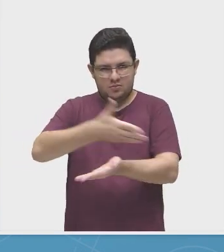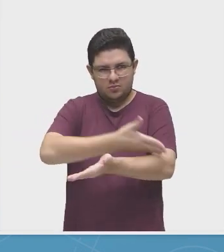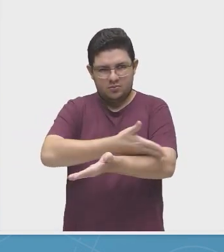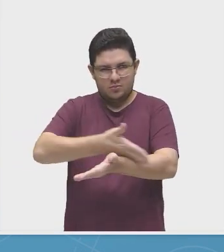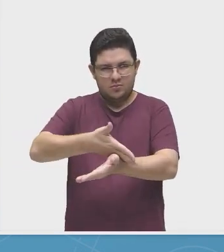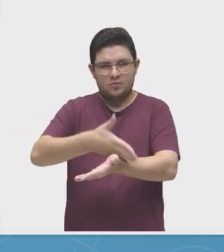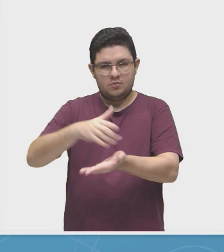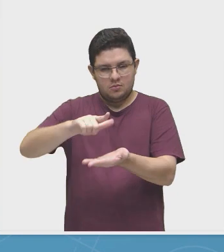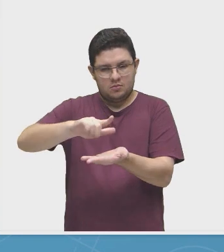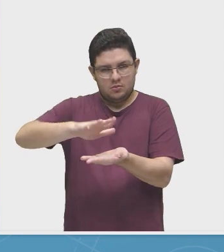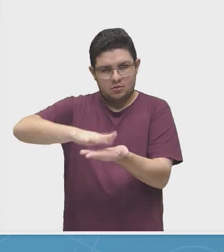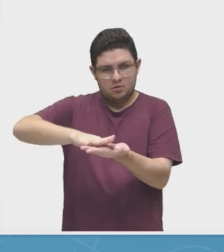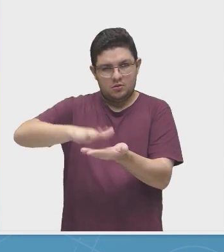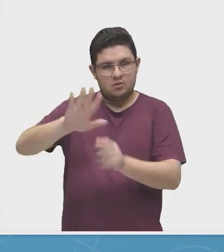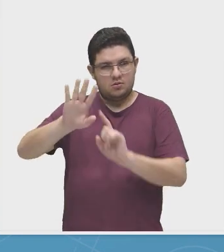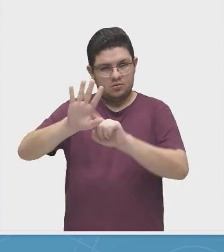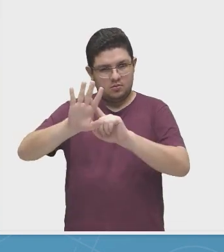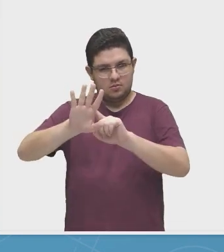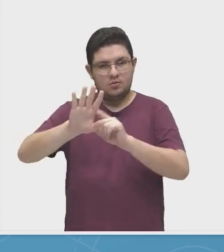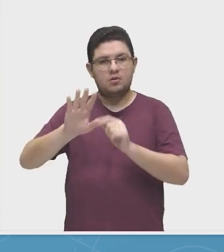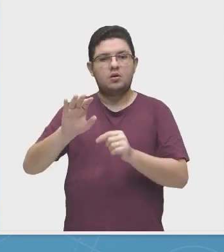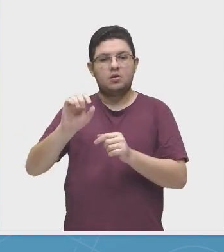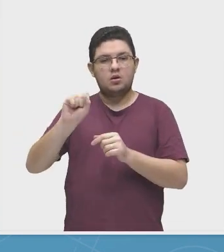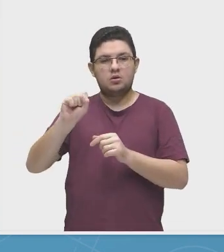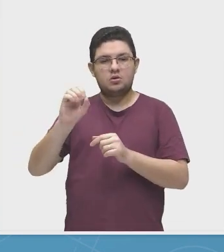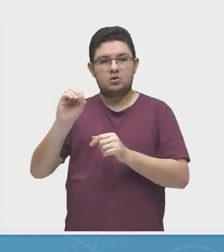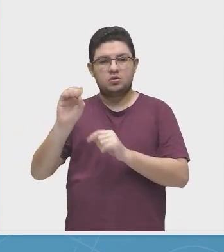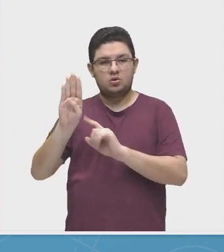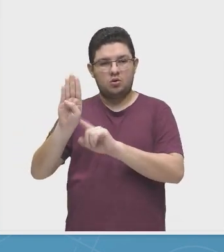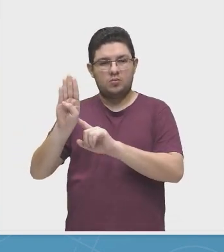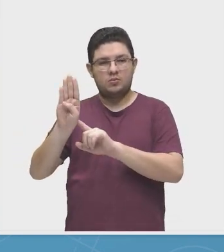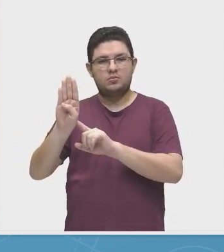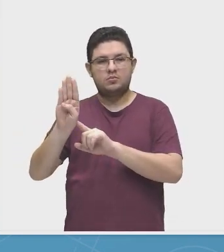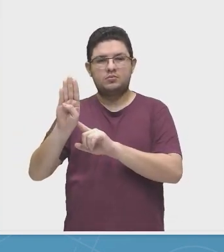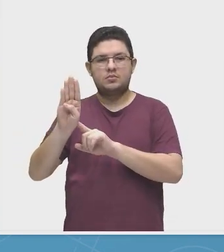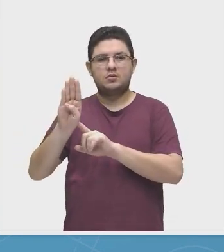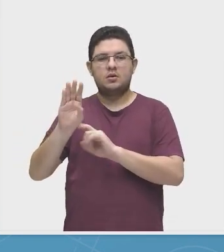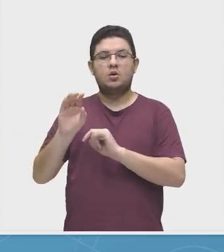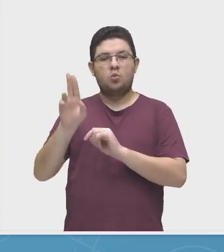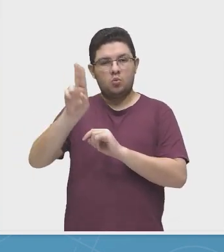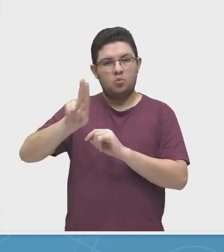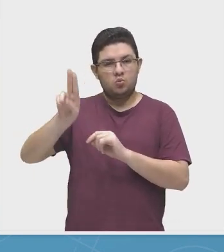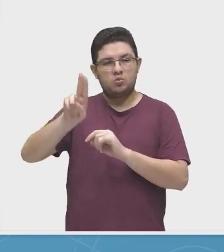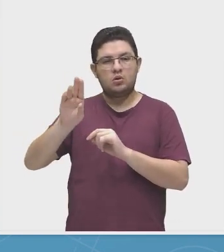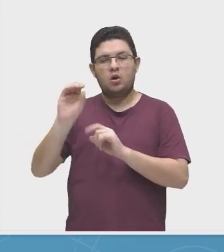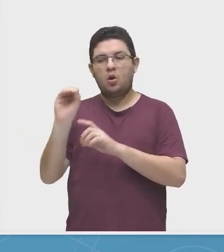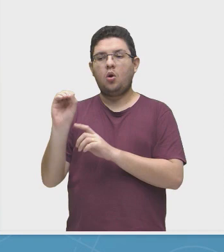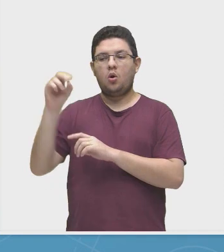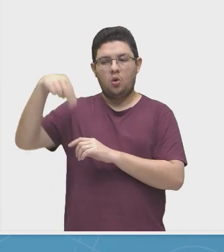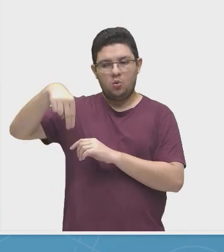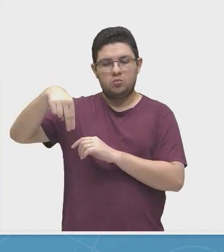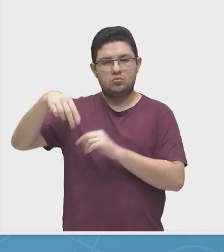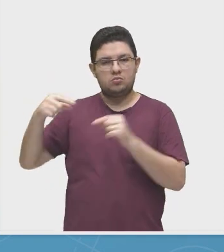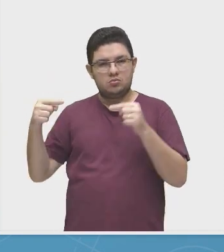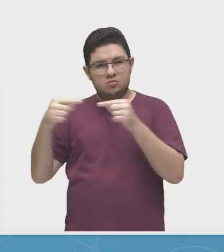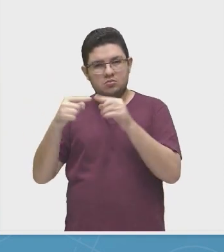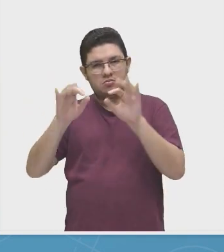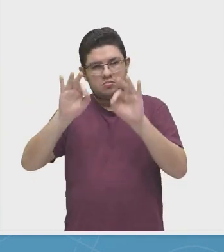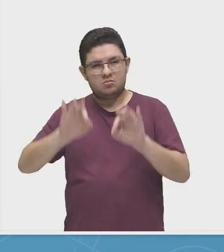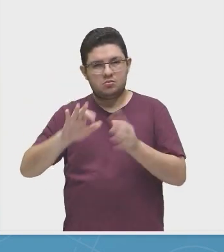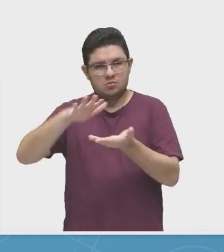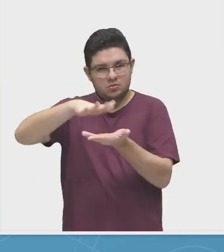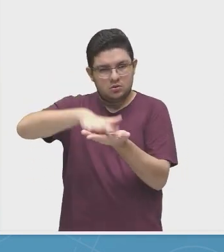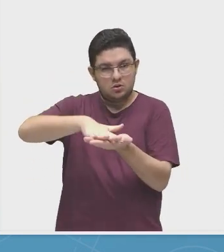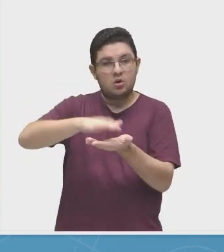eu vou utilizar on. My fingers were on the blank page. Meus dedos estavam dentro aliás, sobre a